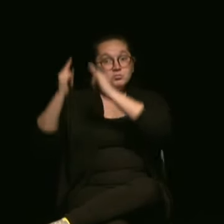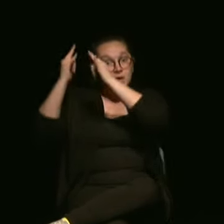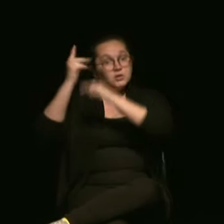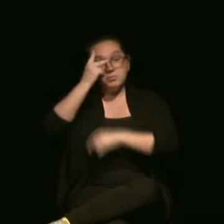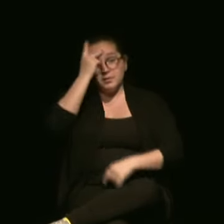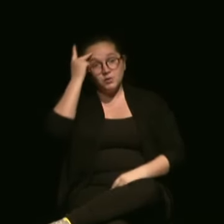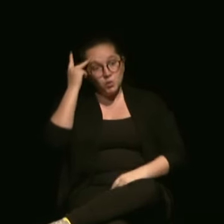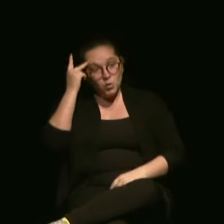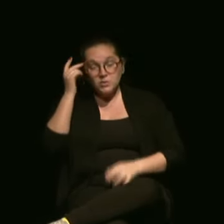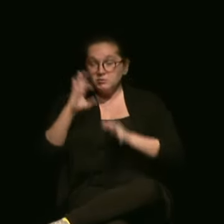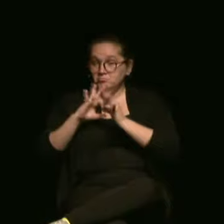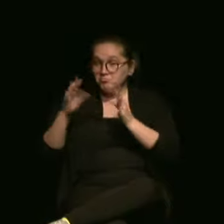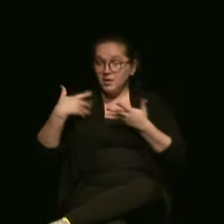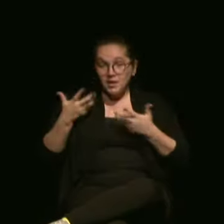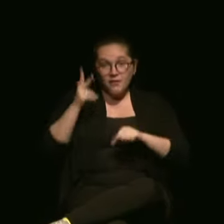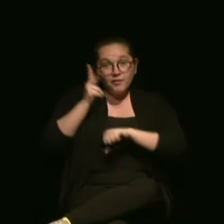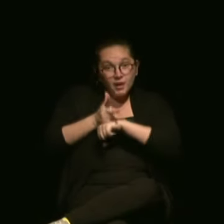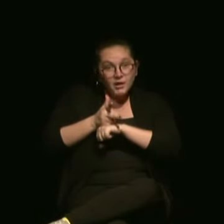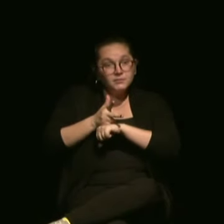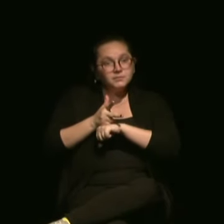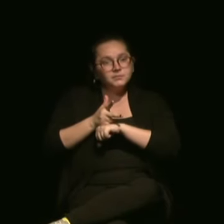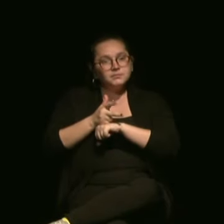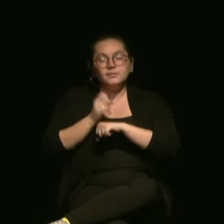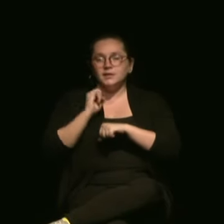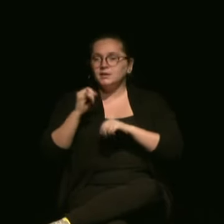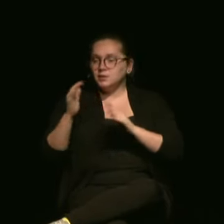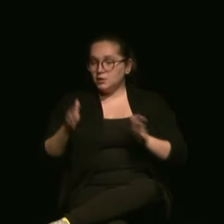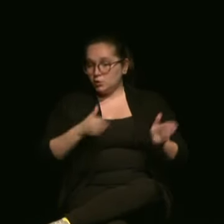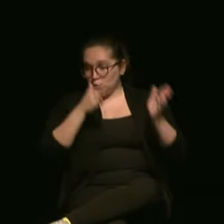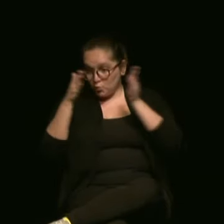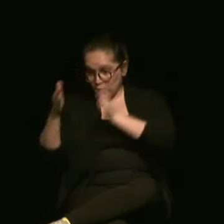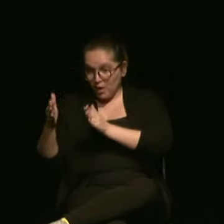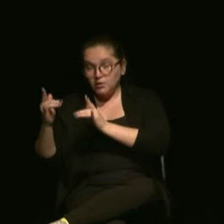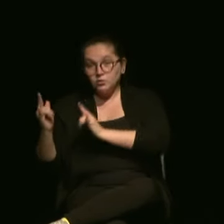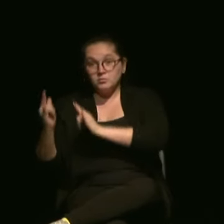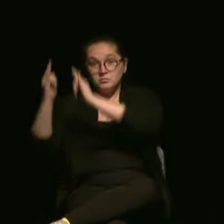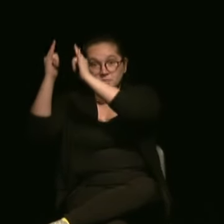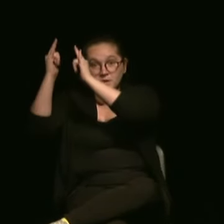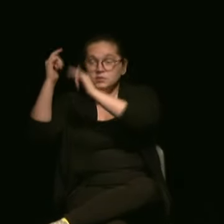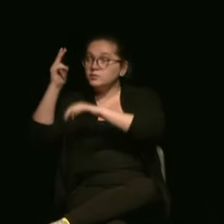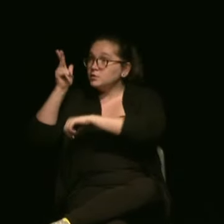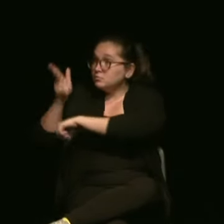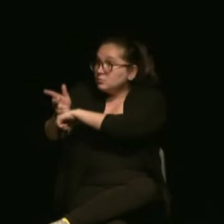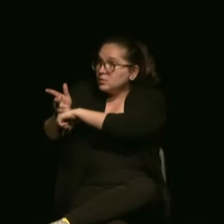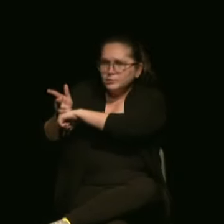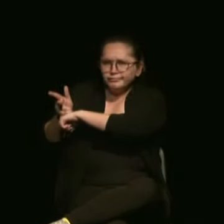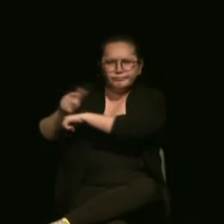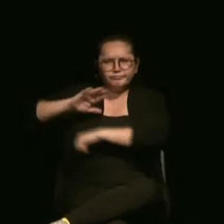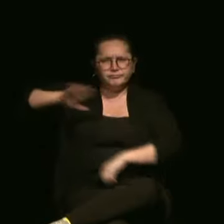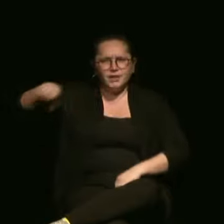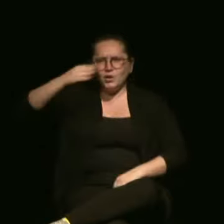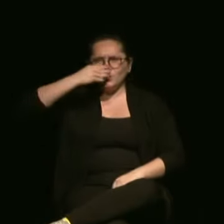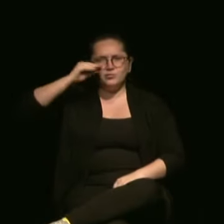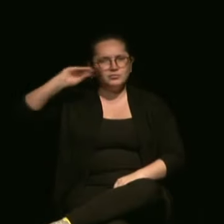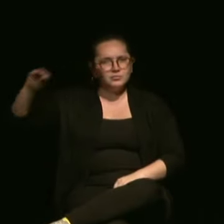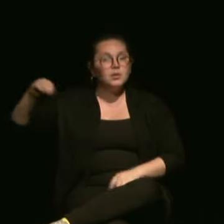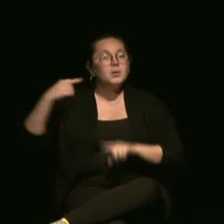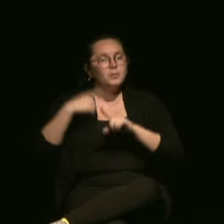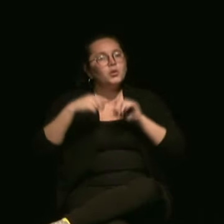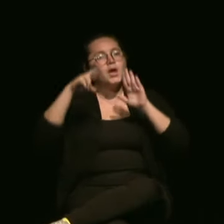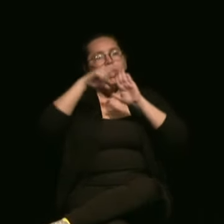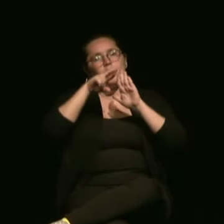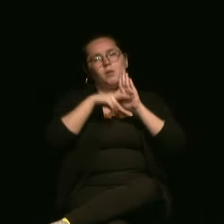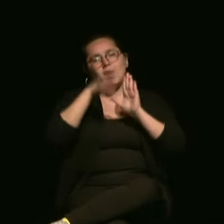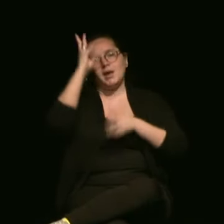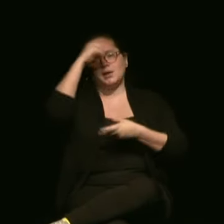você. E o teu filme é isso. E se no prédio ao lado tem alguém que começa a levitar, você não filma. Porque fere a regra.